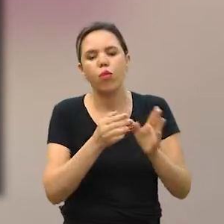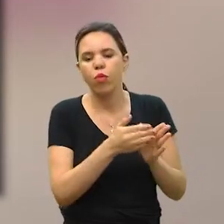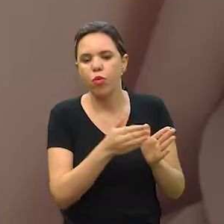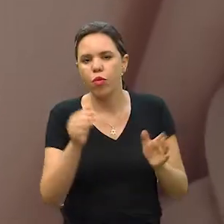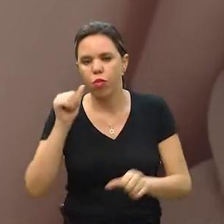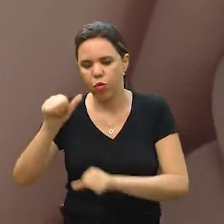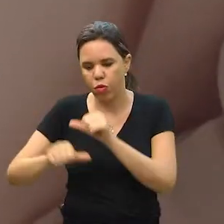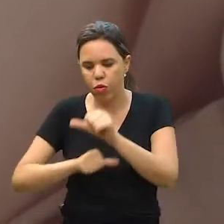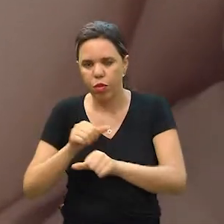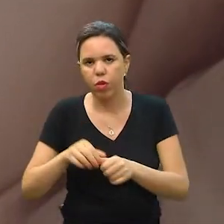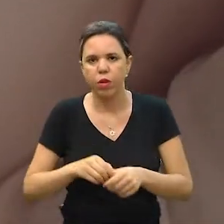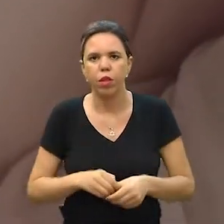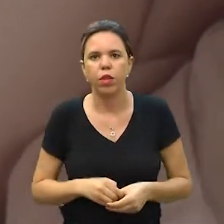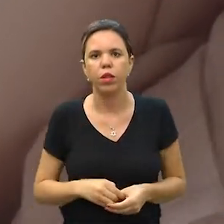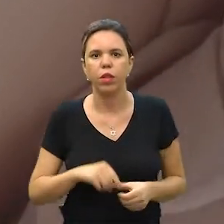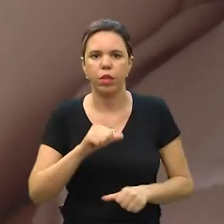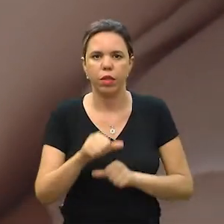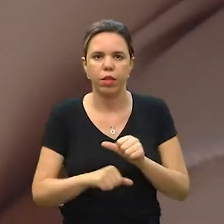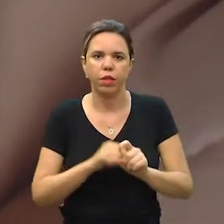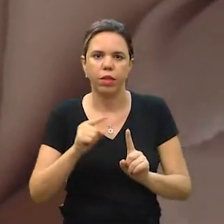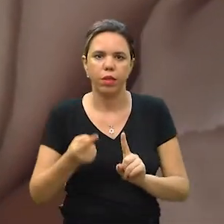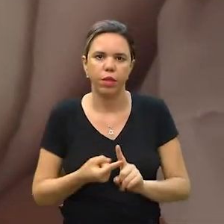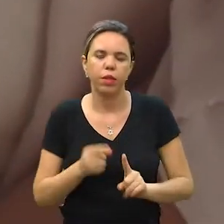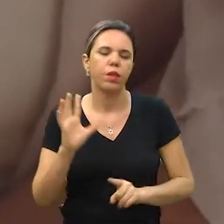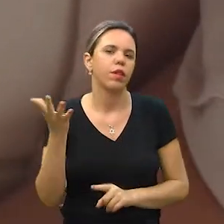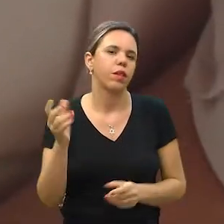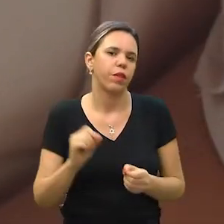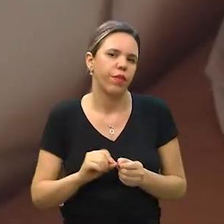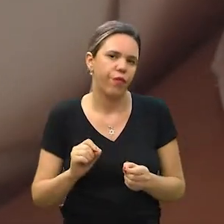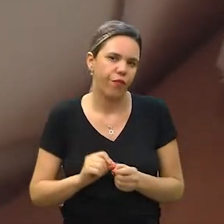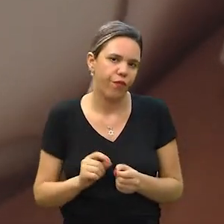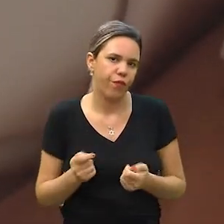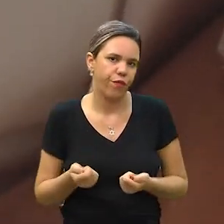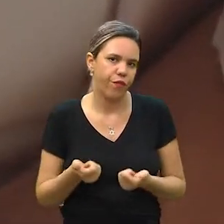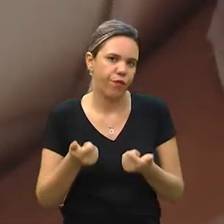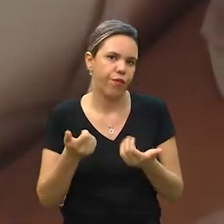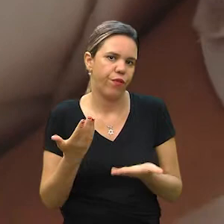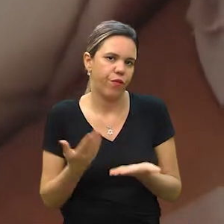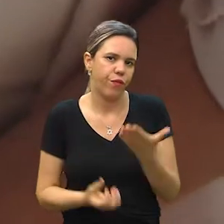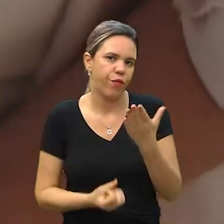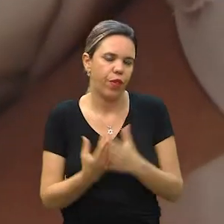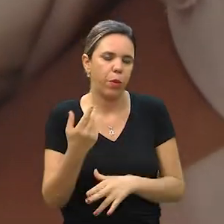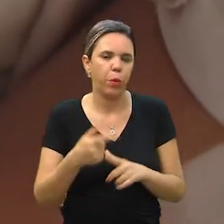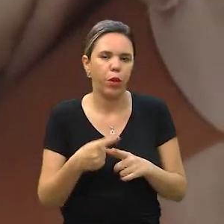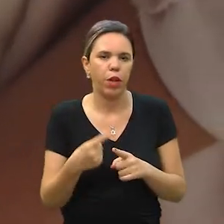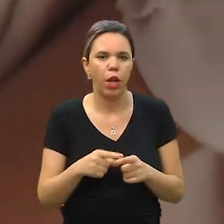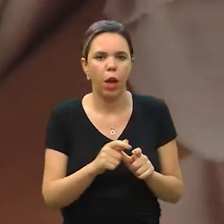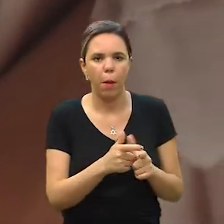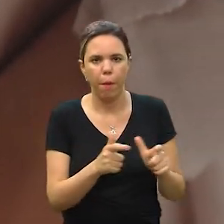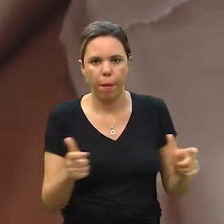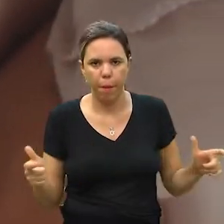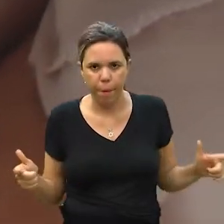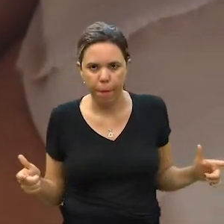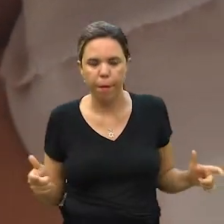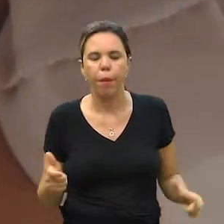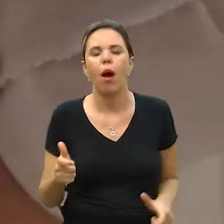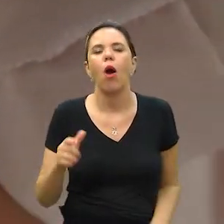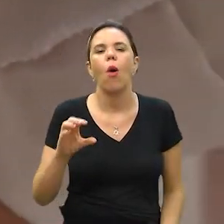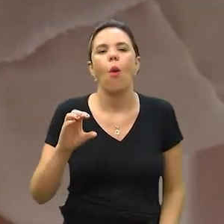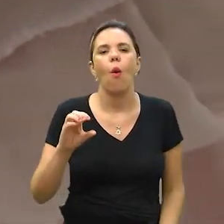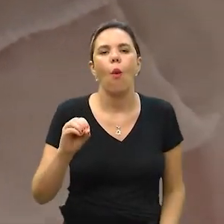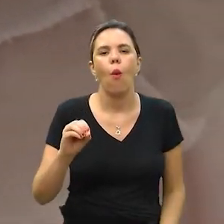é? Então, a própria mudança da gravidez, o que ela favorece? Ela favorece o aumento dos fatores